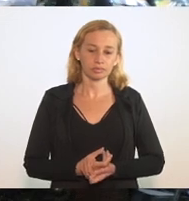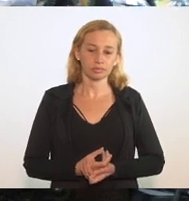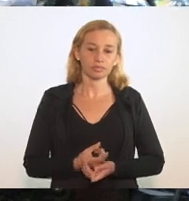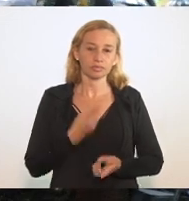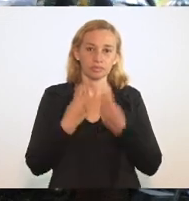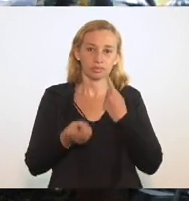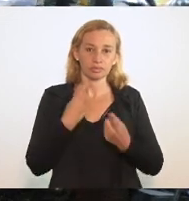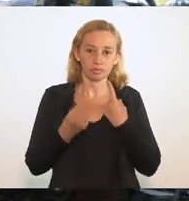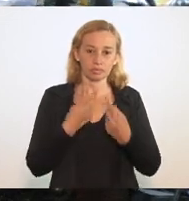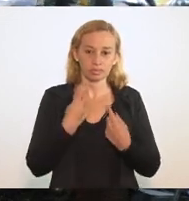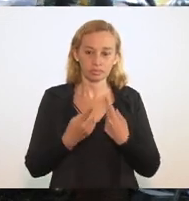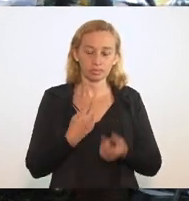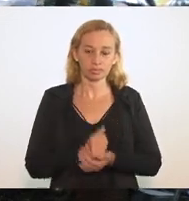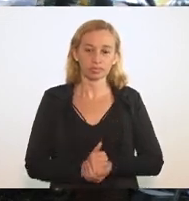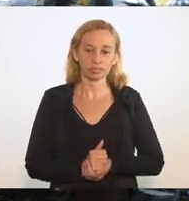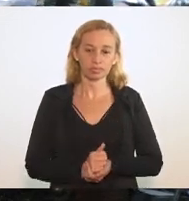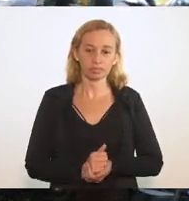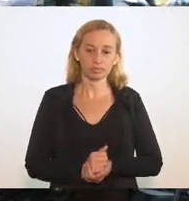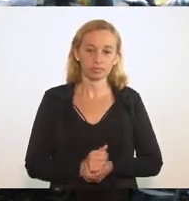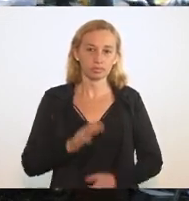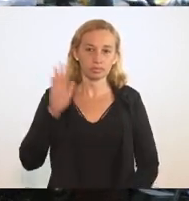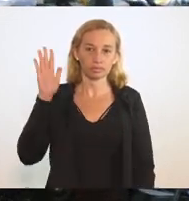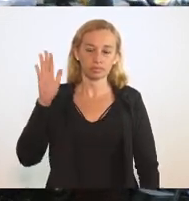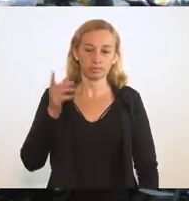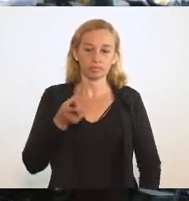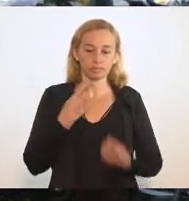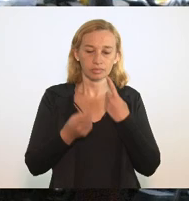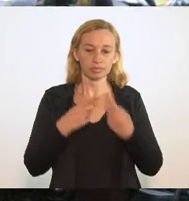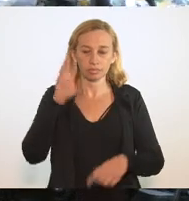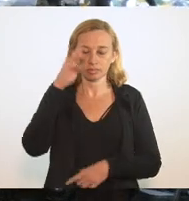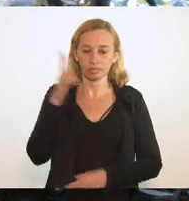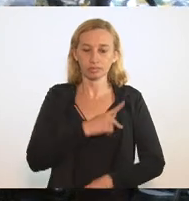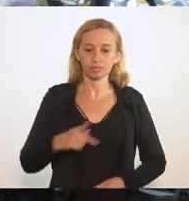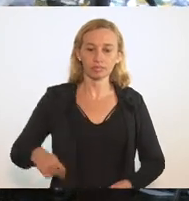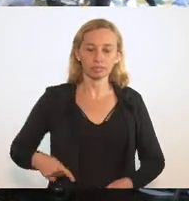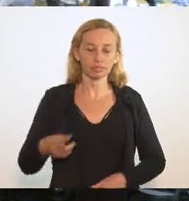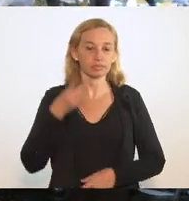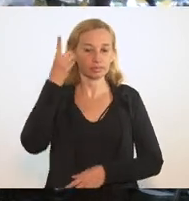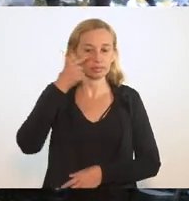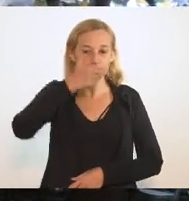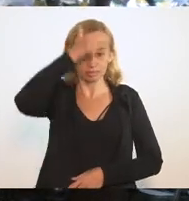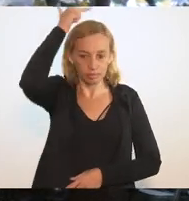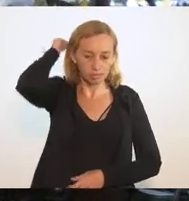Em discussão. Para discutir, senhor presidente. Deputado Luiz Paulo, para discutir.